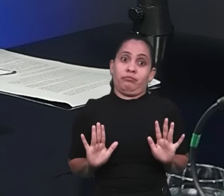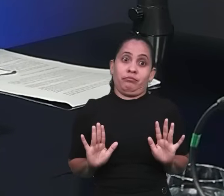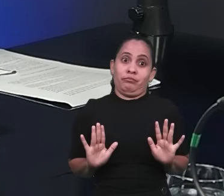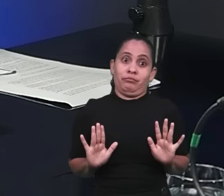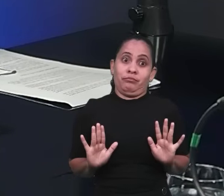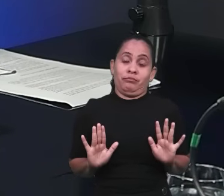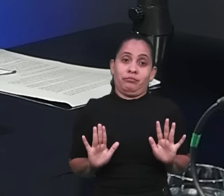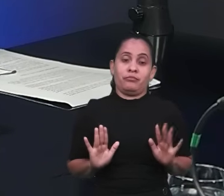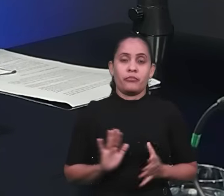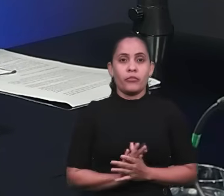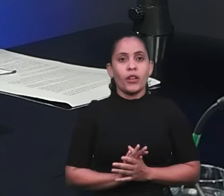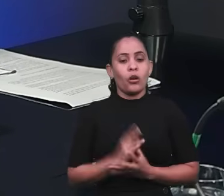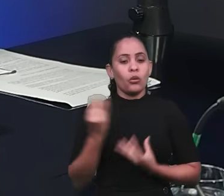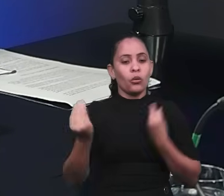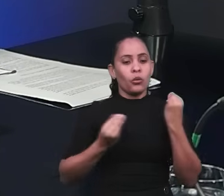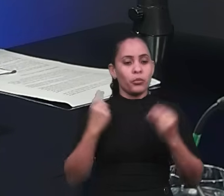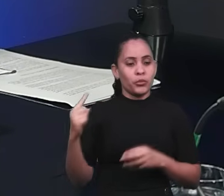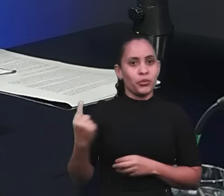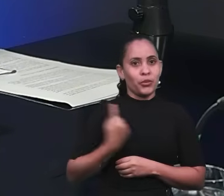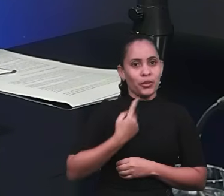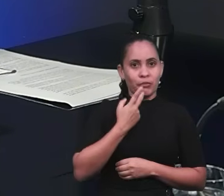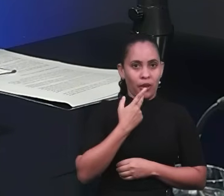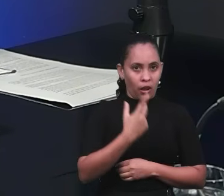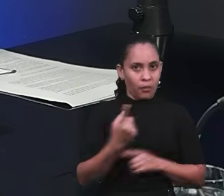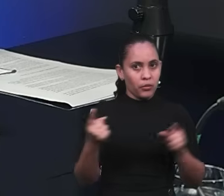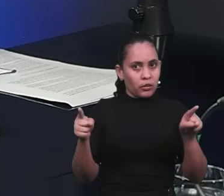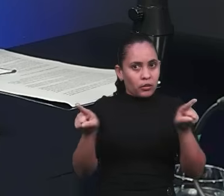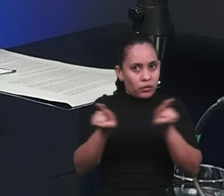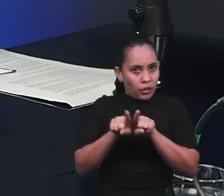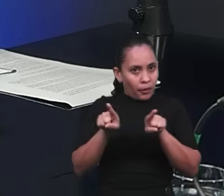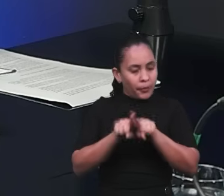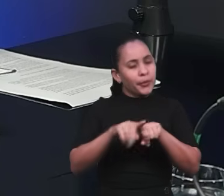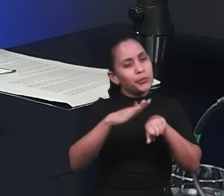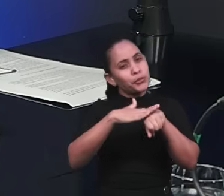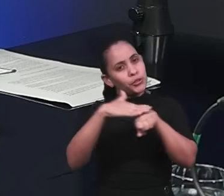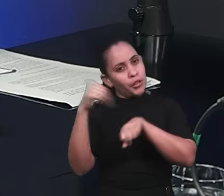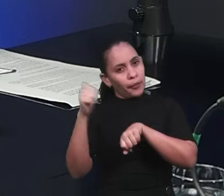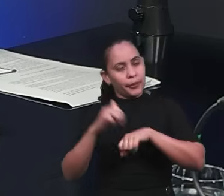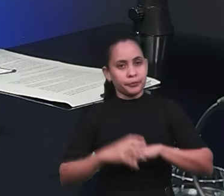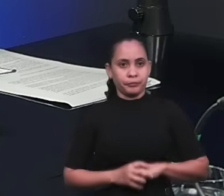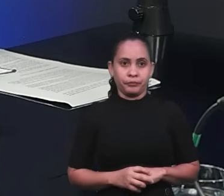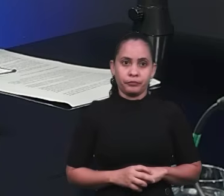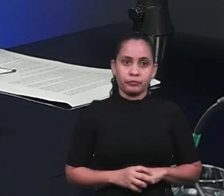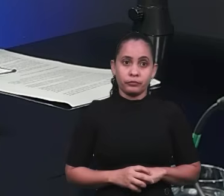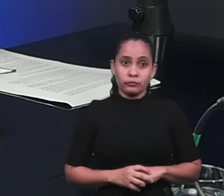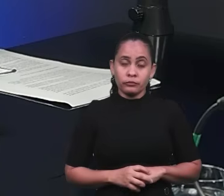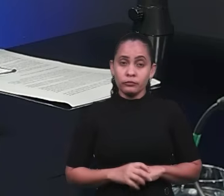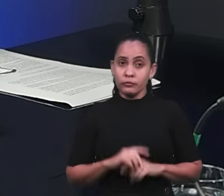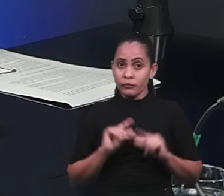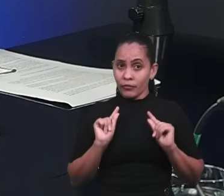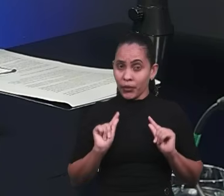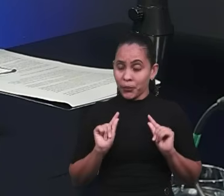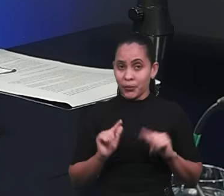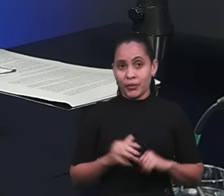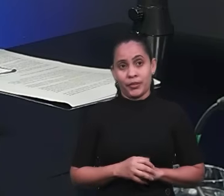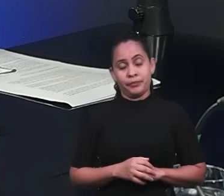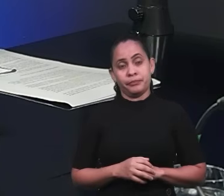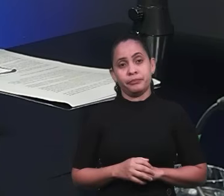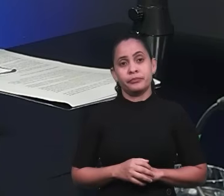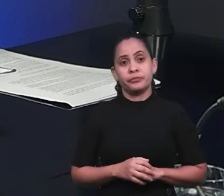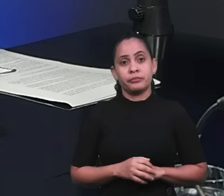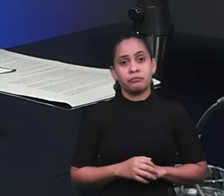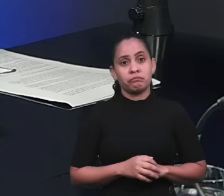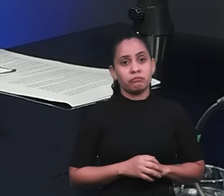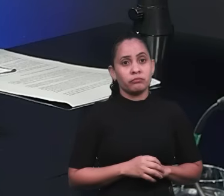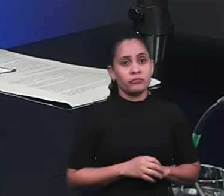livre-arbítrio. Como nós falamos, também no chamado não há, digamos assim,